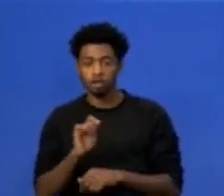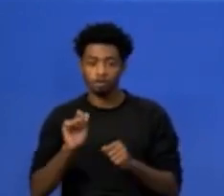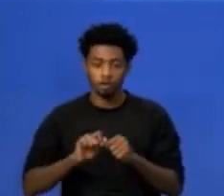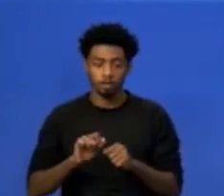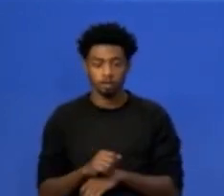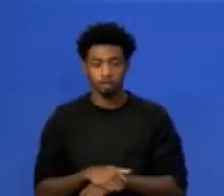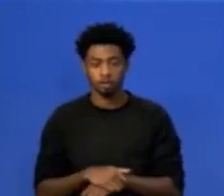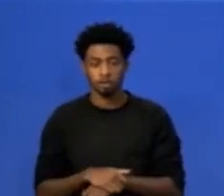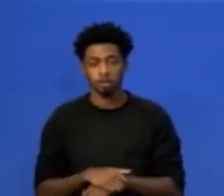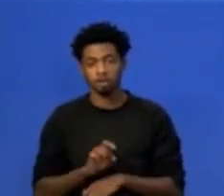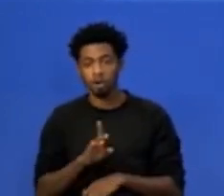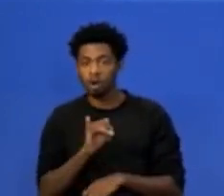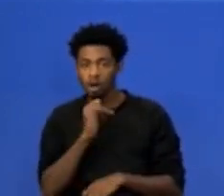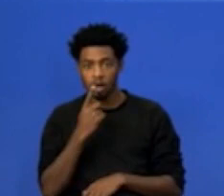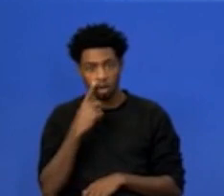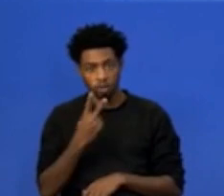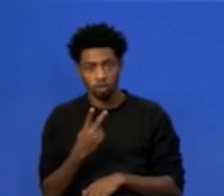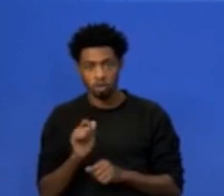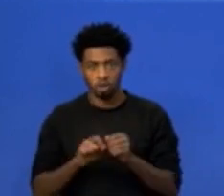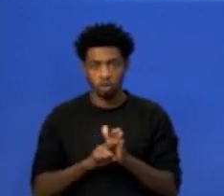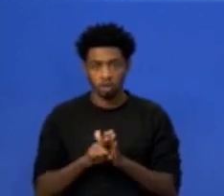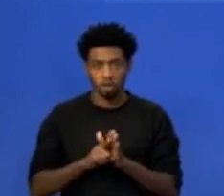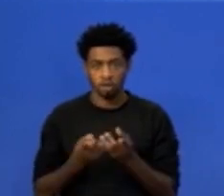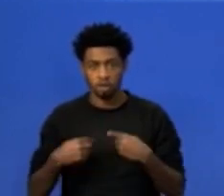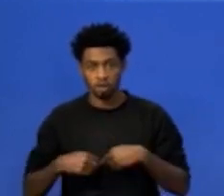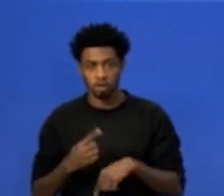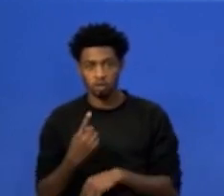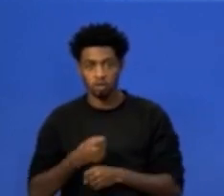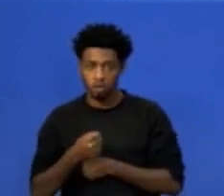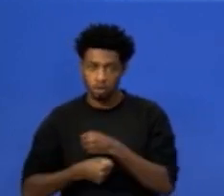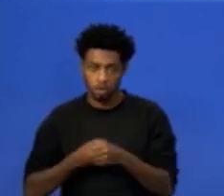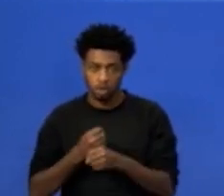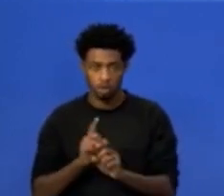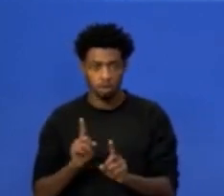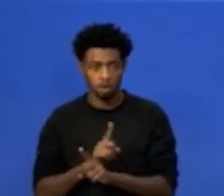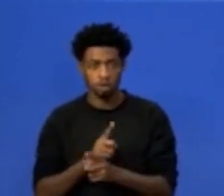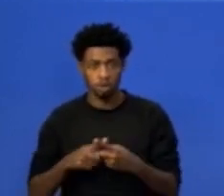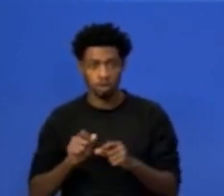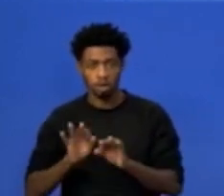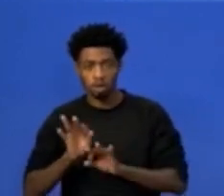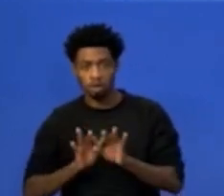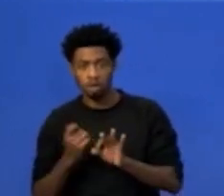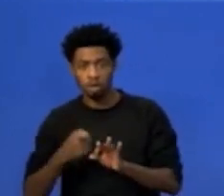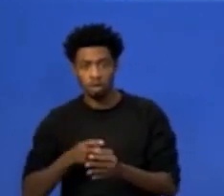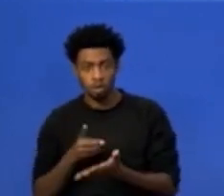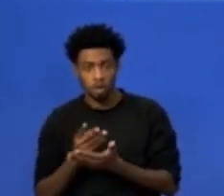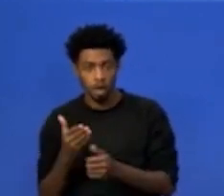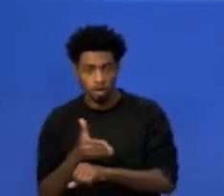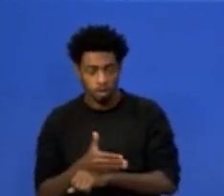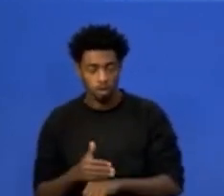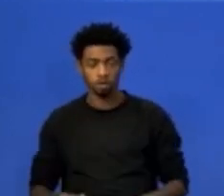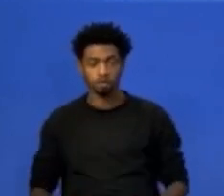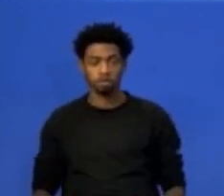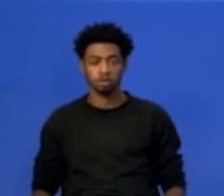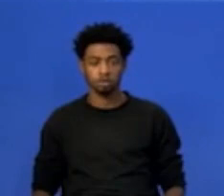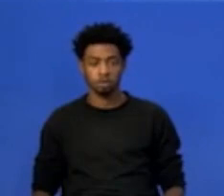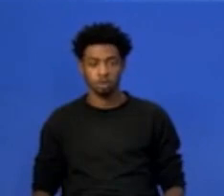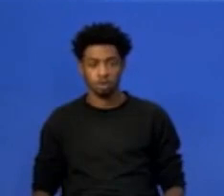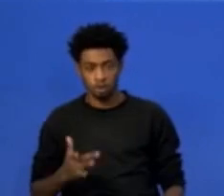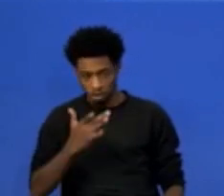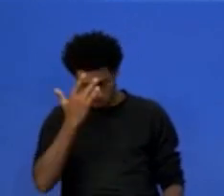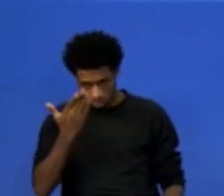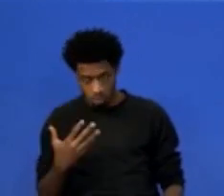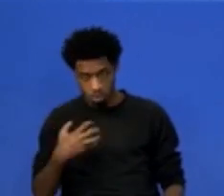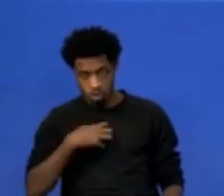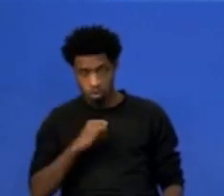realizar apenas 2 exames por ano. Na verdade, o plano de saúde ele deve garantir esse acesso ao indivíduo